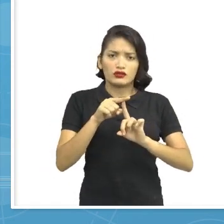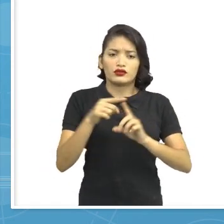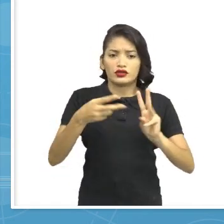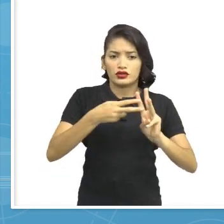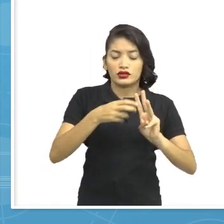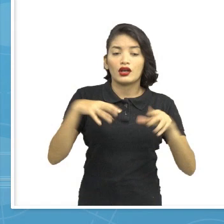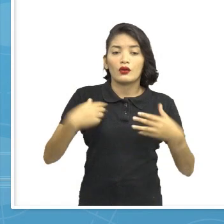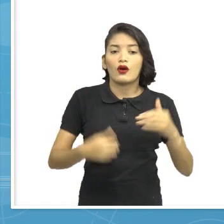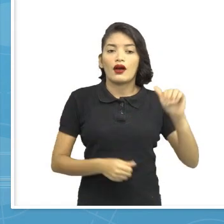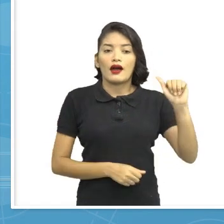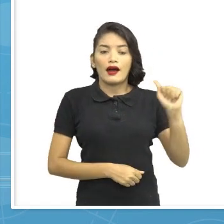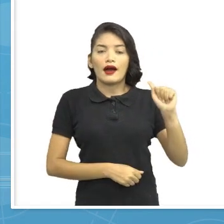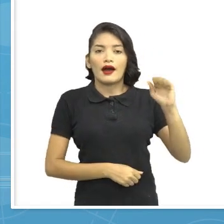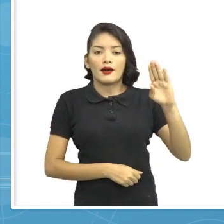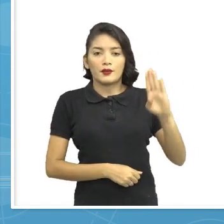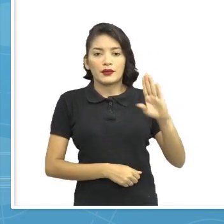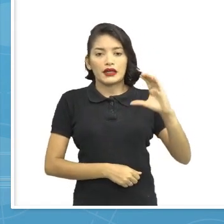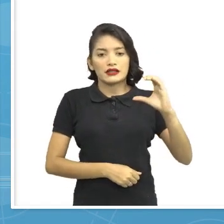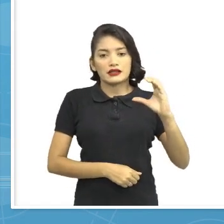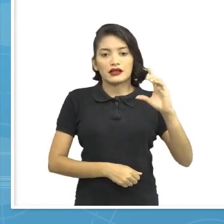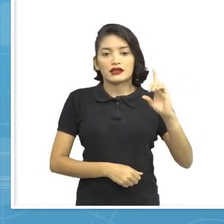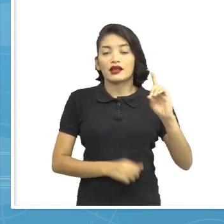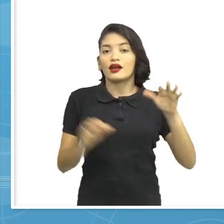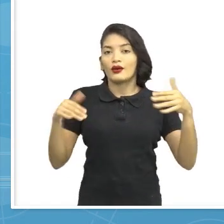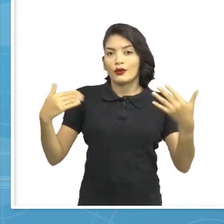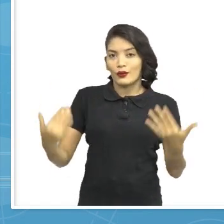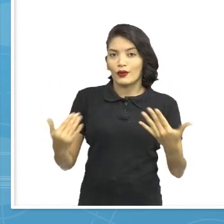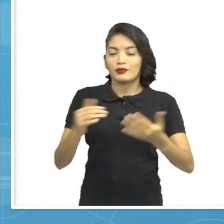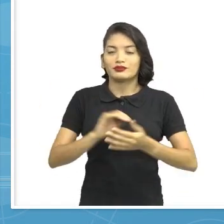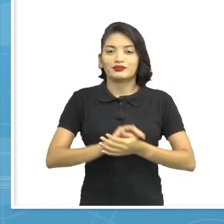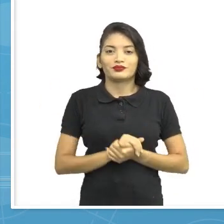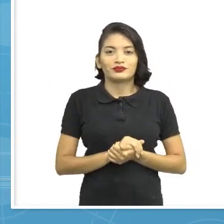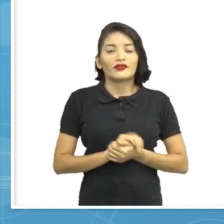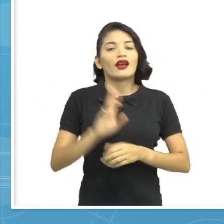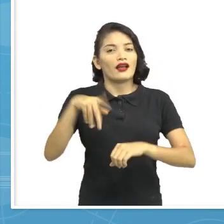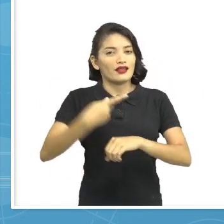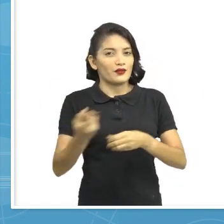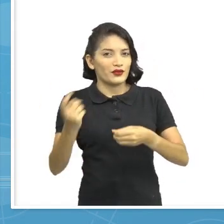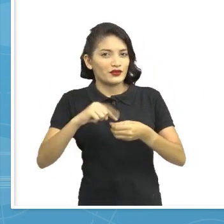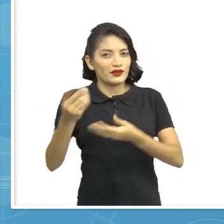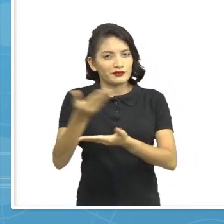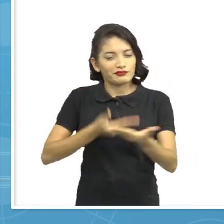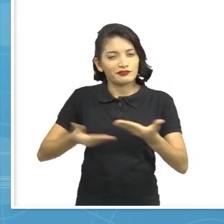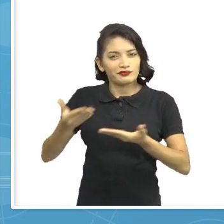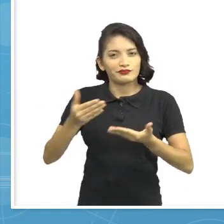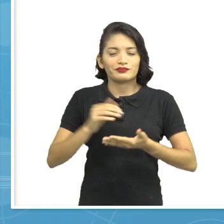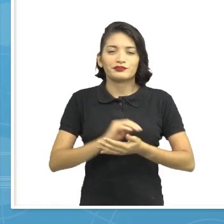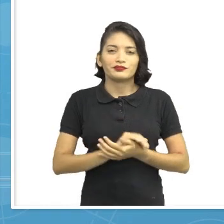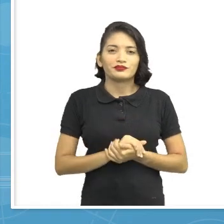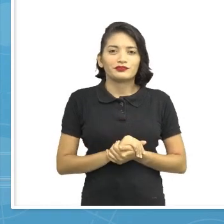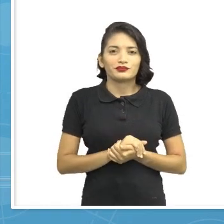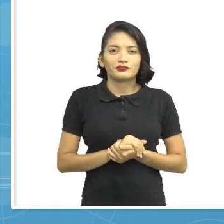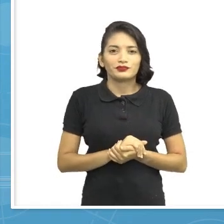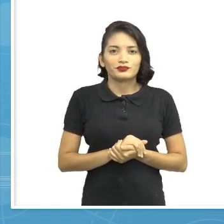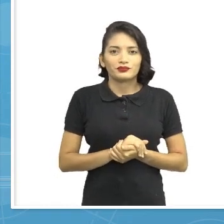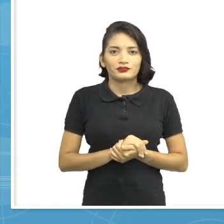B, trançado; C, culinária; ou D, cocar. Daqui a pouquinho a gente volta para corrigir.